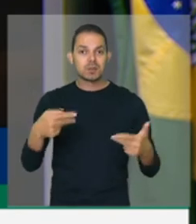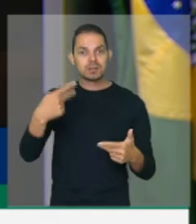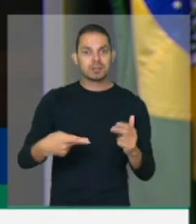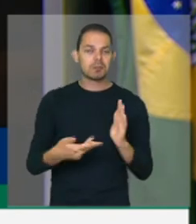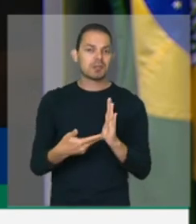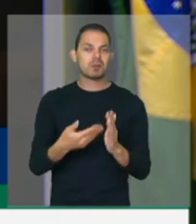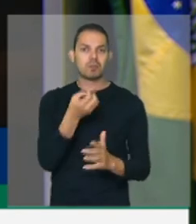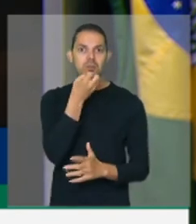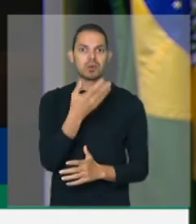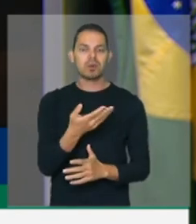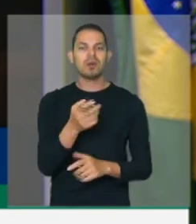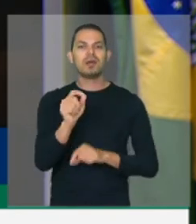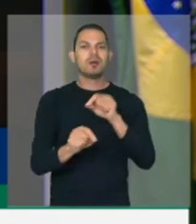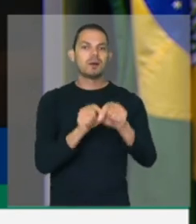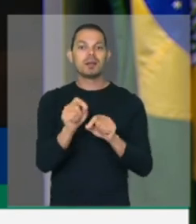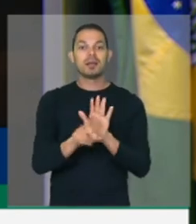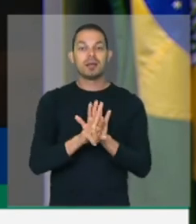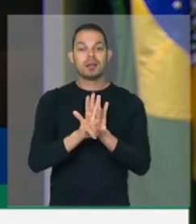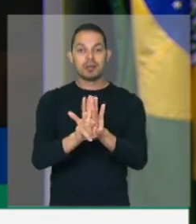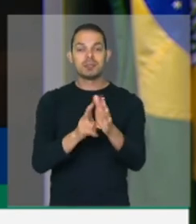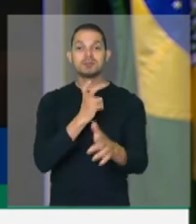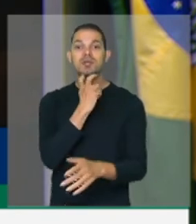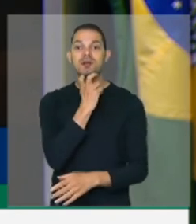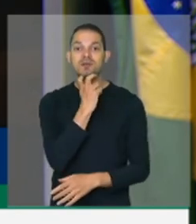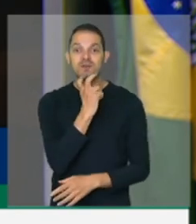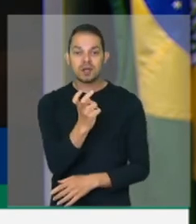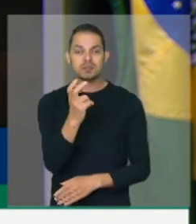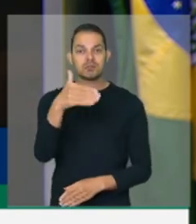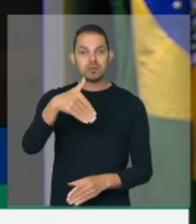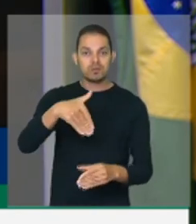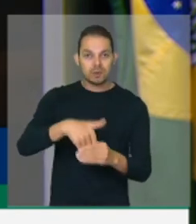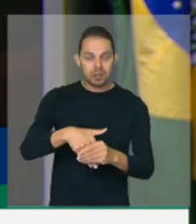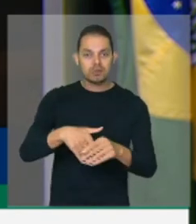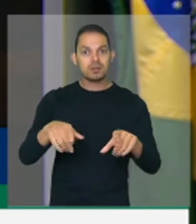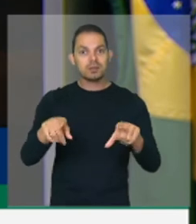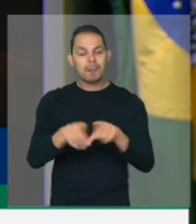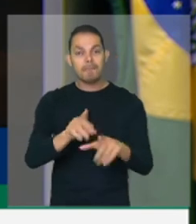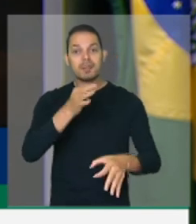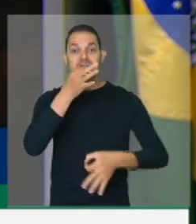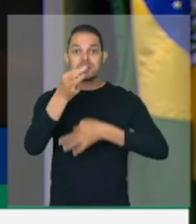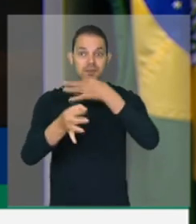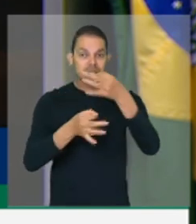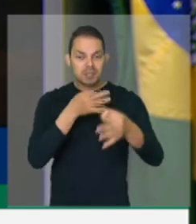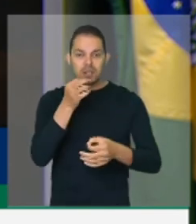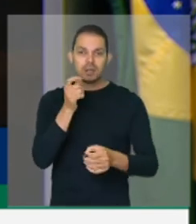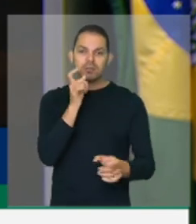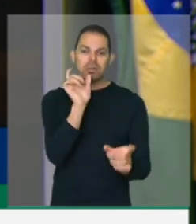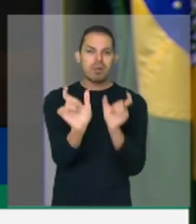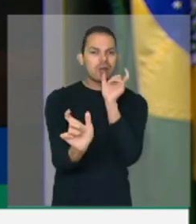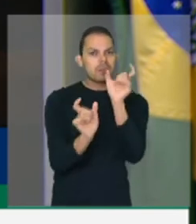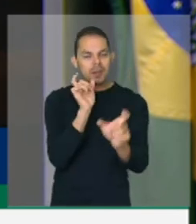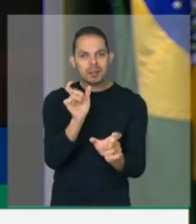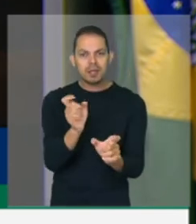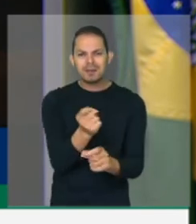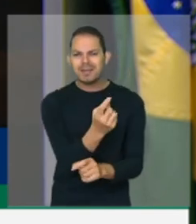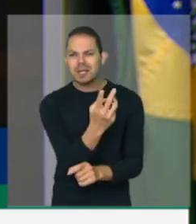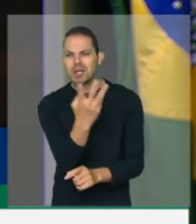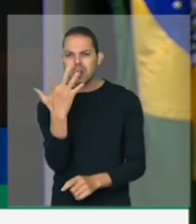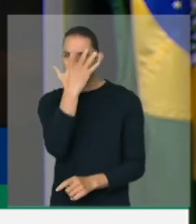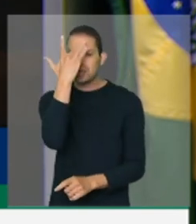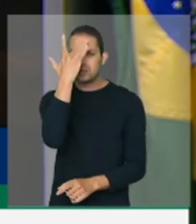de melhor, que é representar pela voz, pelo voto e pelas opiniões e pelas palavras os milhões e milhões